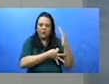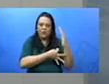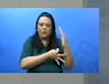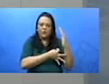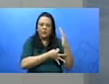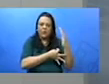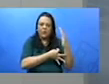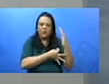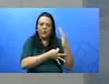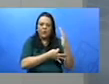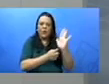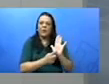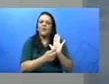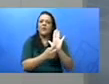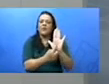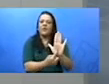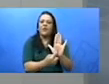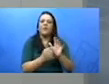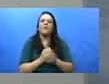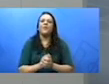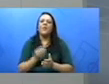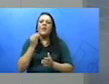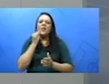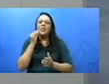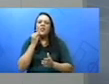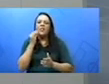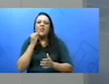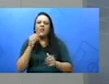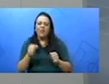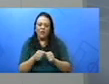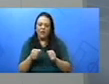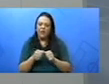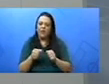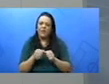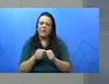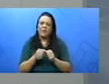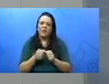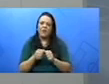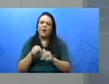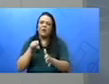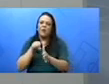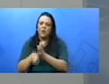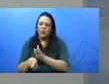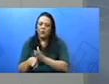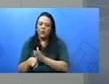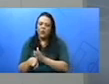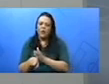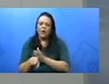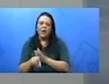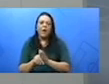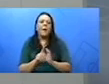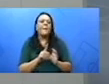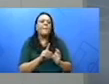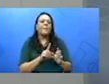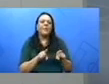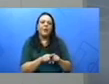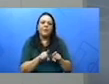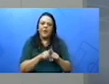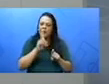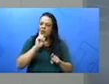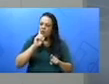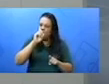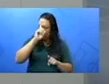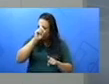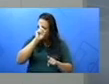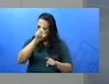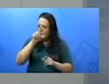página. Tentem resolver os exercícios, tirem dúvidas com os professores tutores de vocês. E se